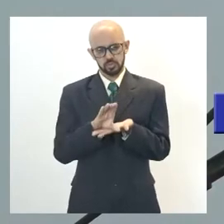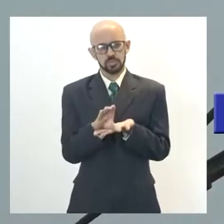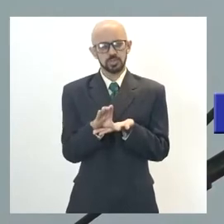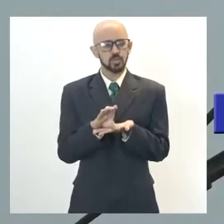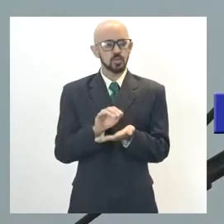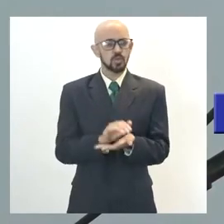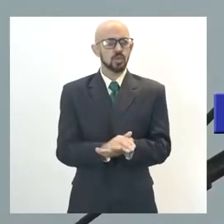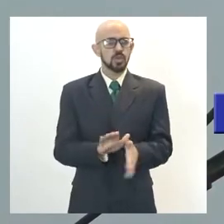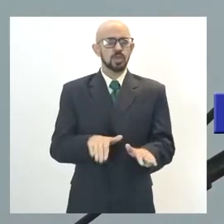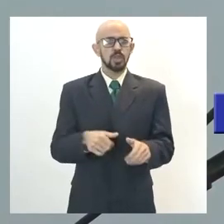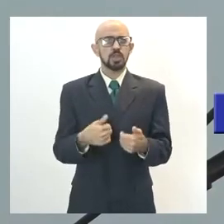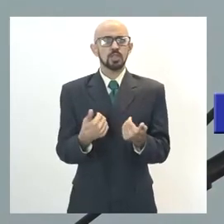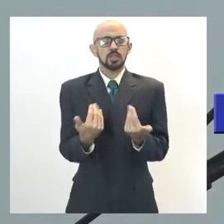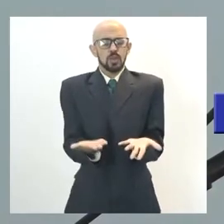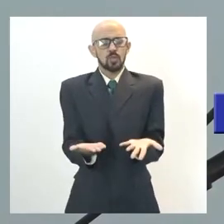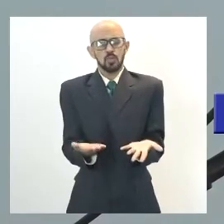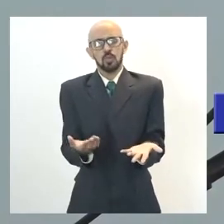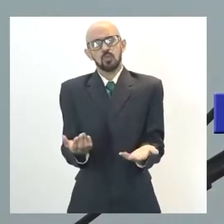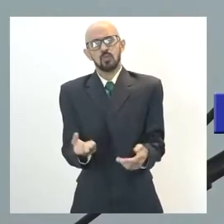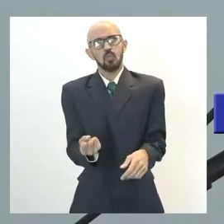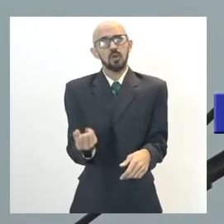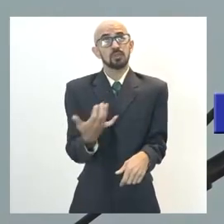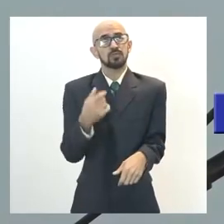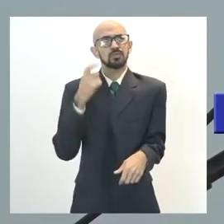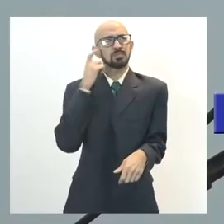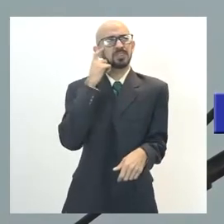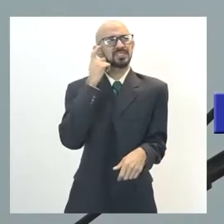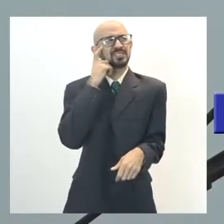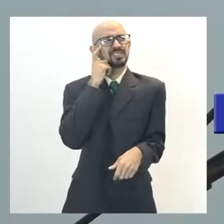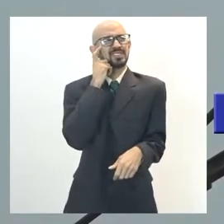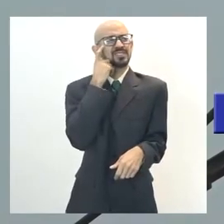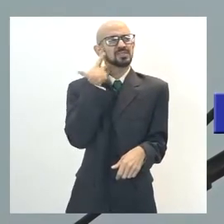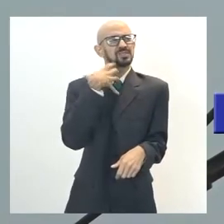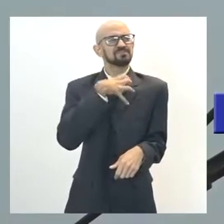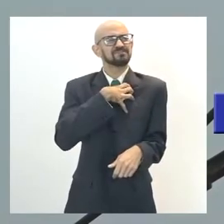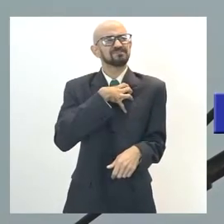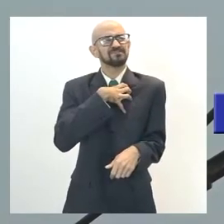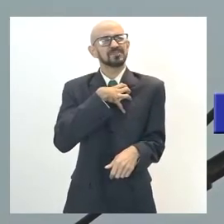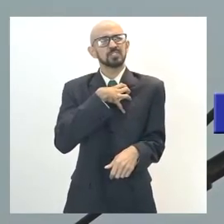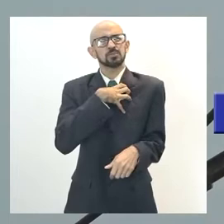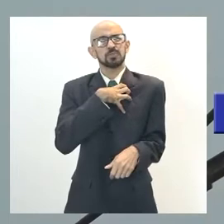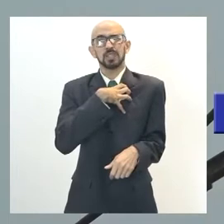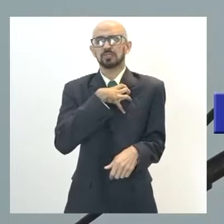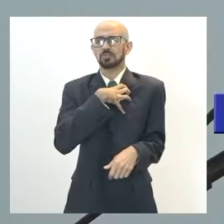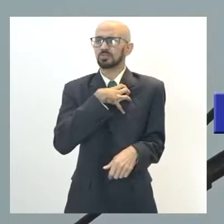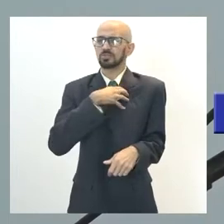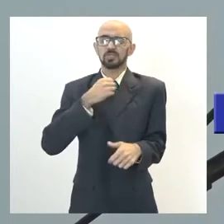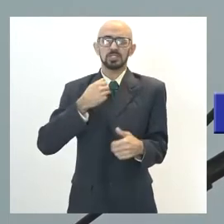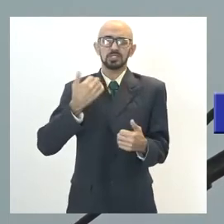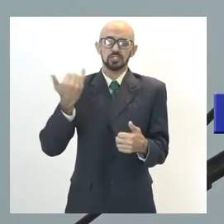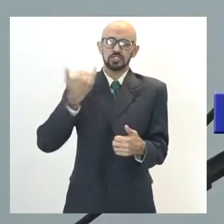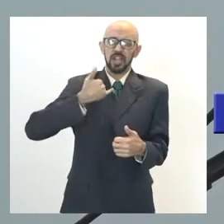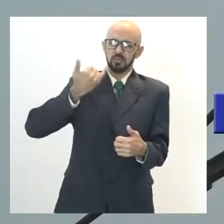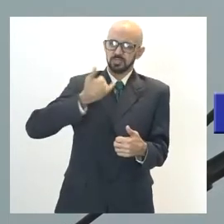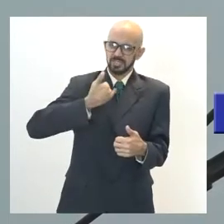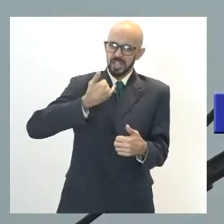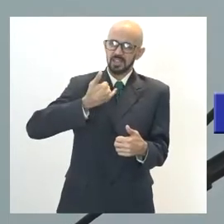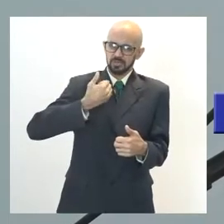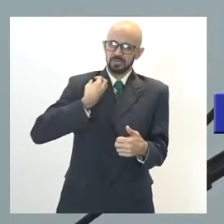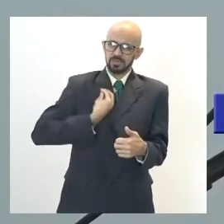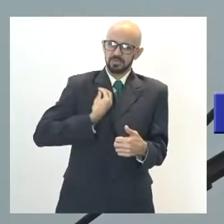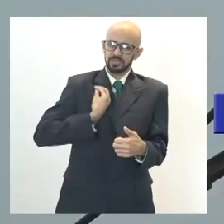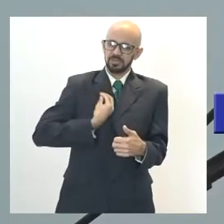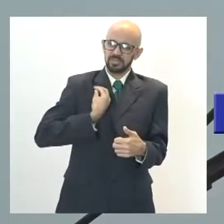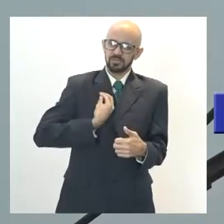e quando eu fico pensando nos sinais que a vida dá não é por acaso que nós estamos É